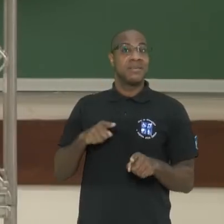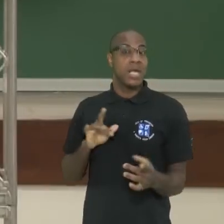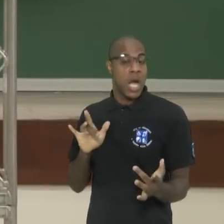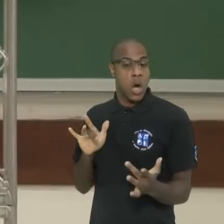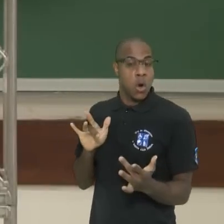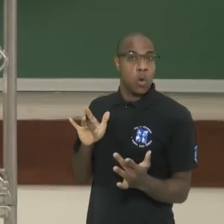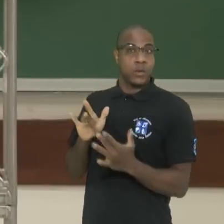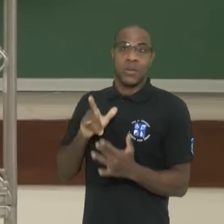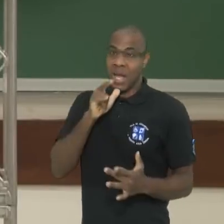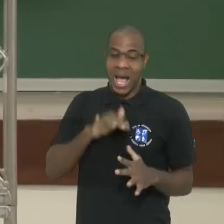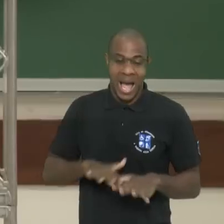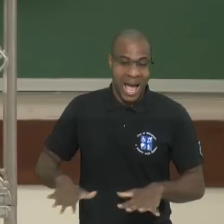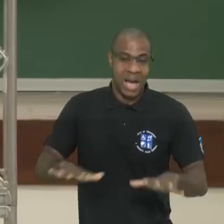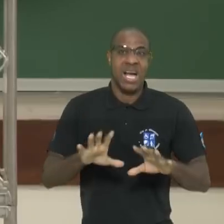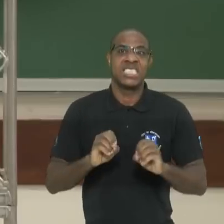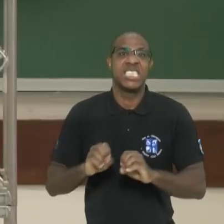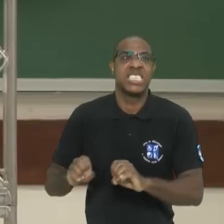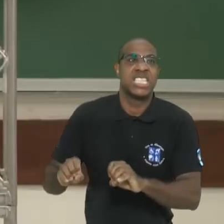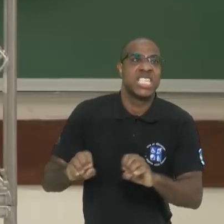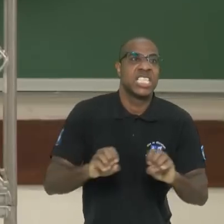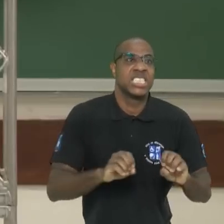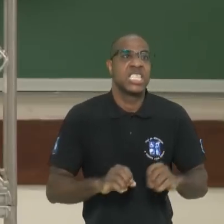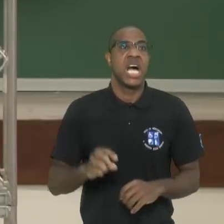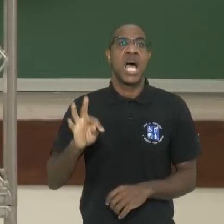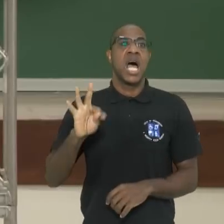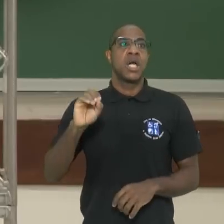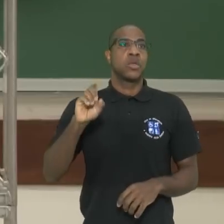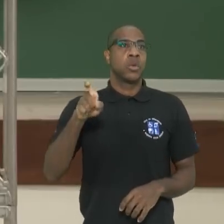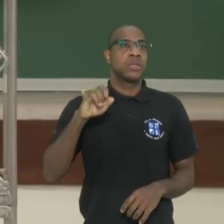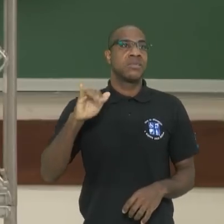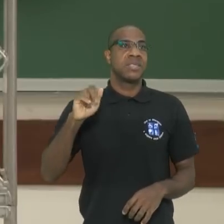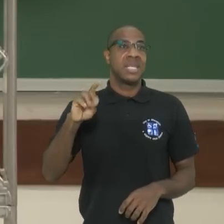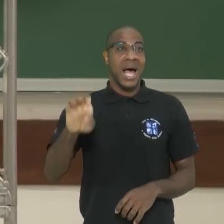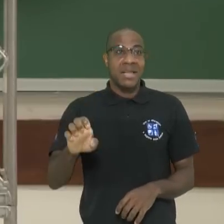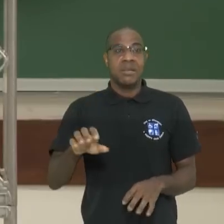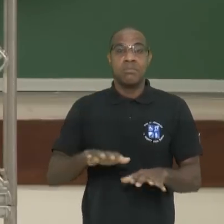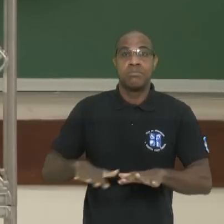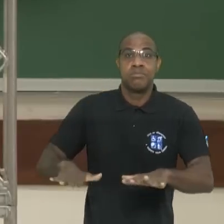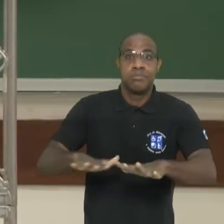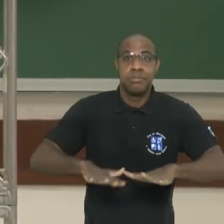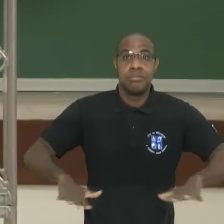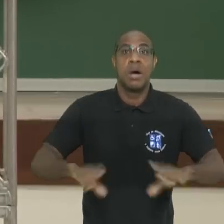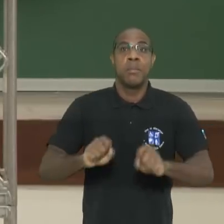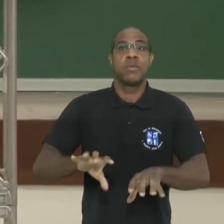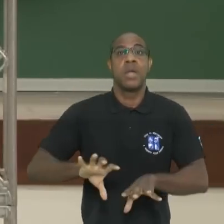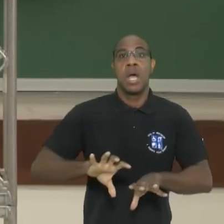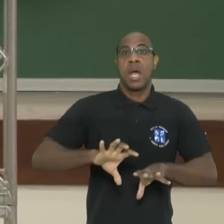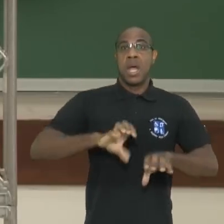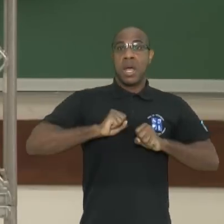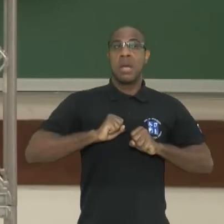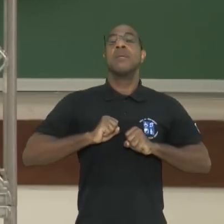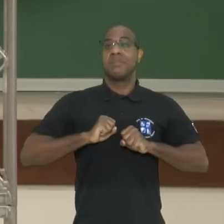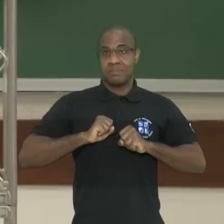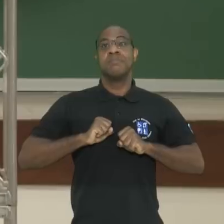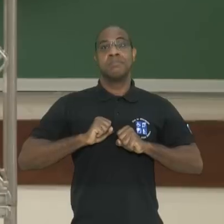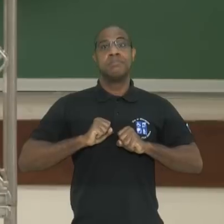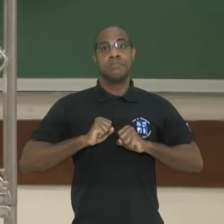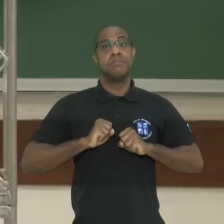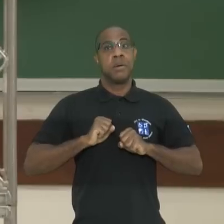de cianobactérias, cheias de cianotoxinas, ele também pode ser prejudicado e até